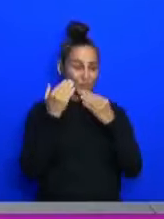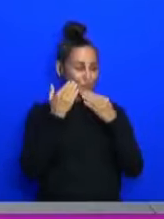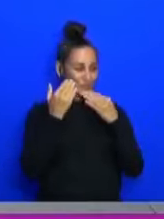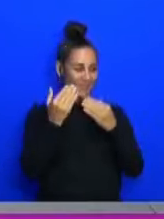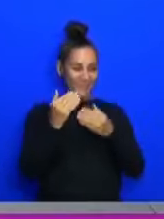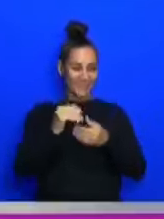obrigado